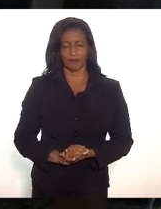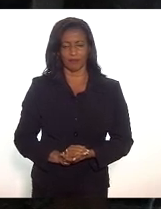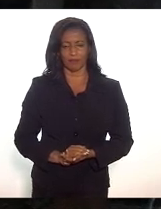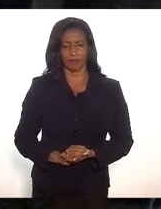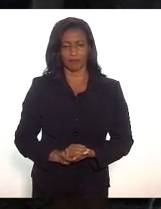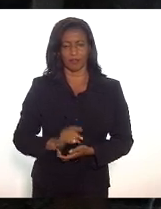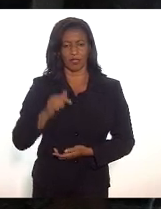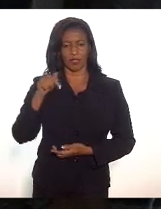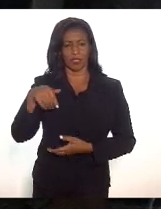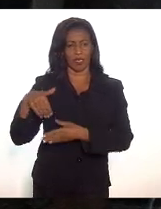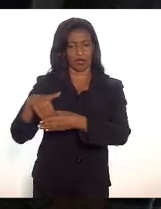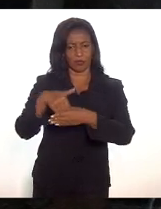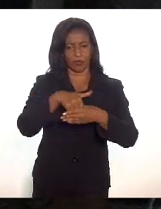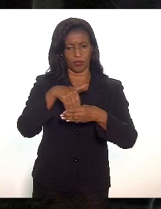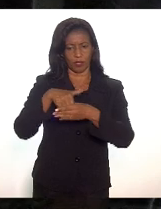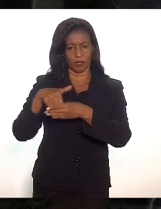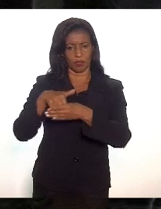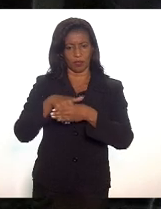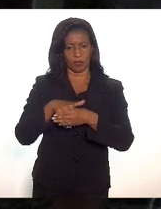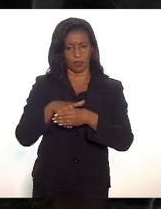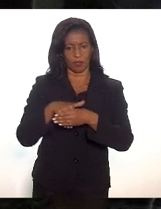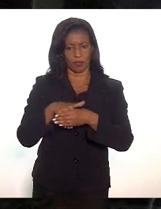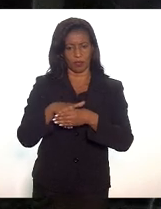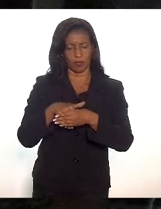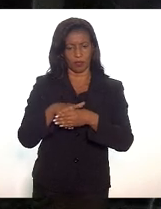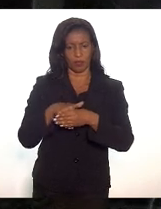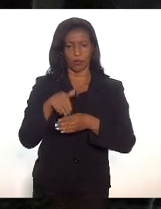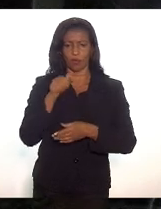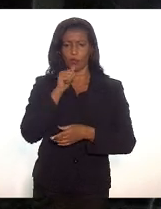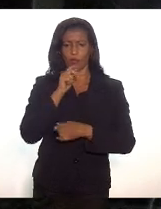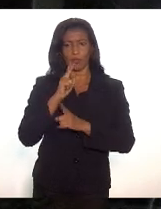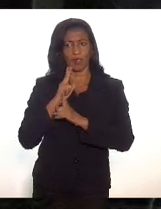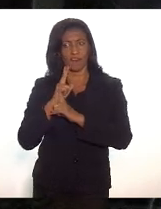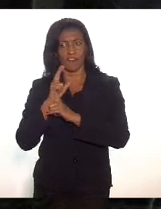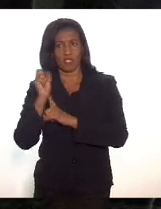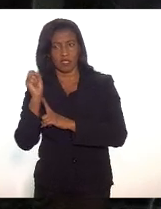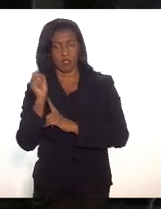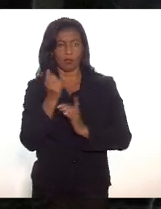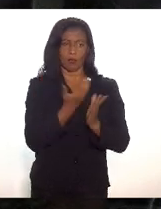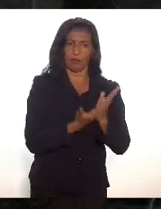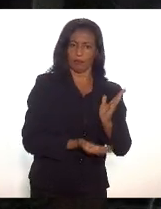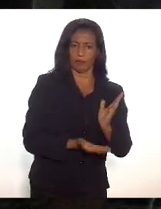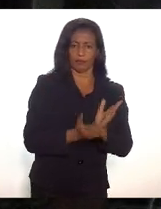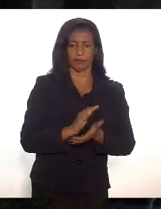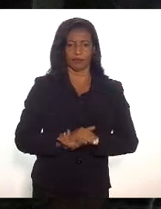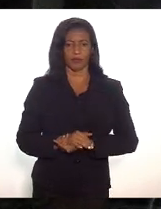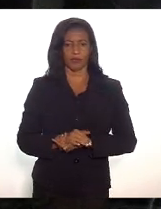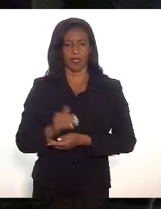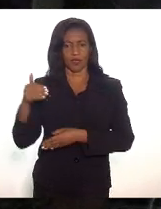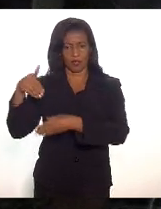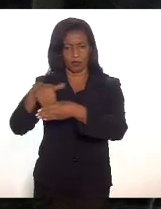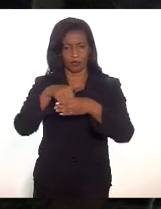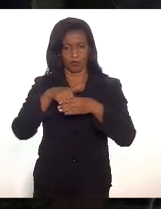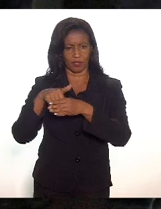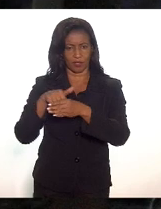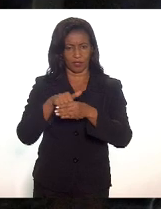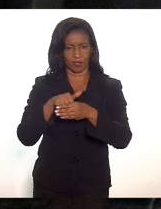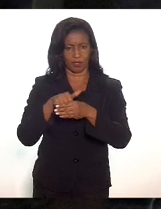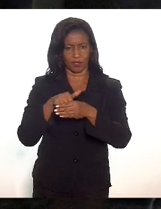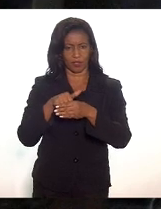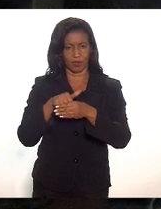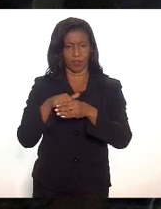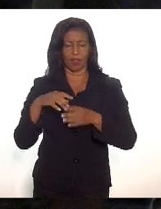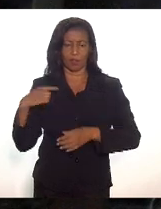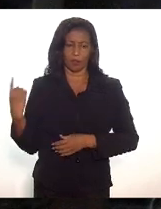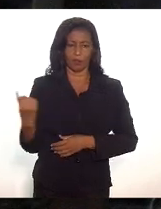que essa votação não tem vencidos nem vencedores. Essa votação é para que a